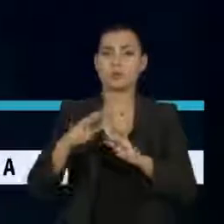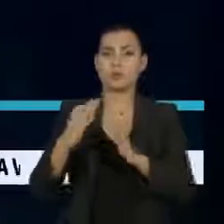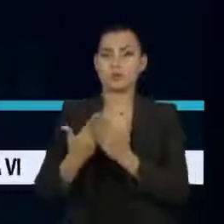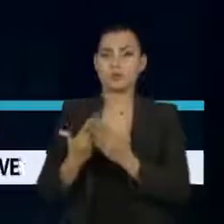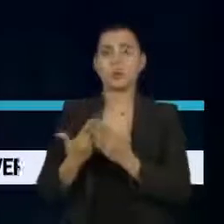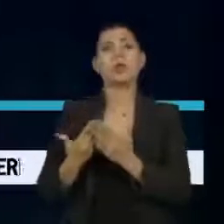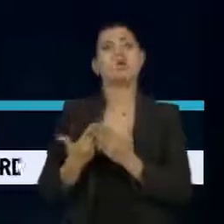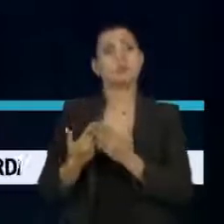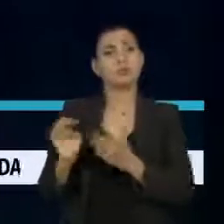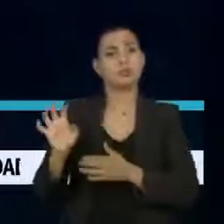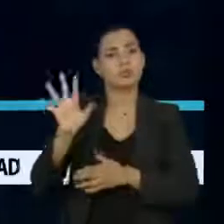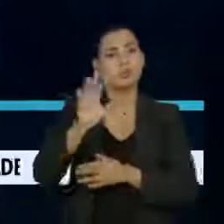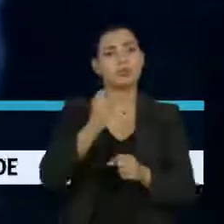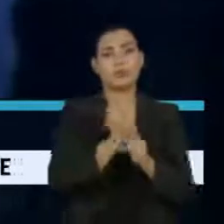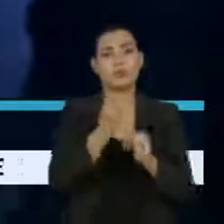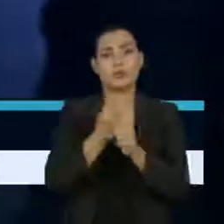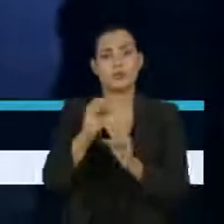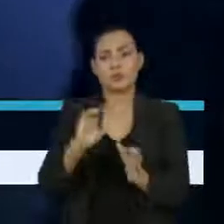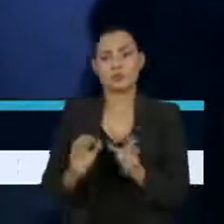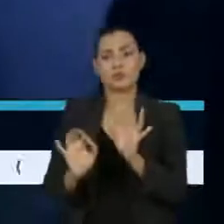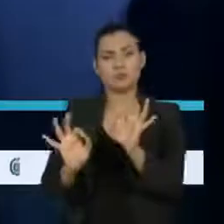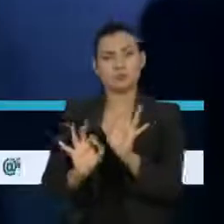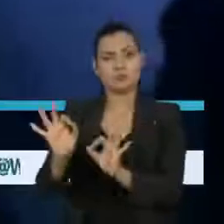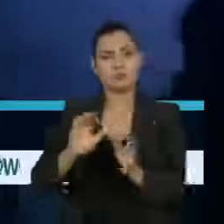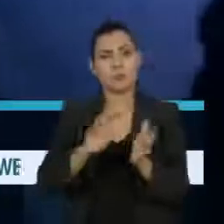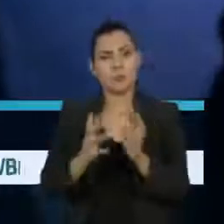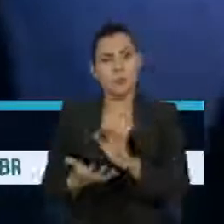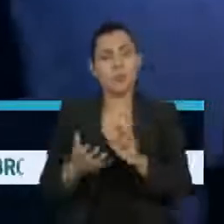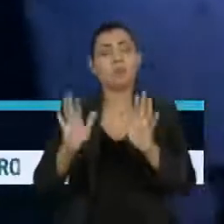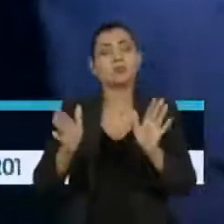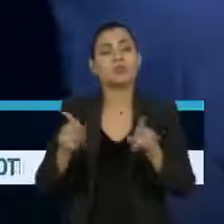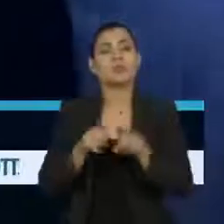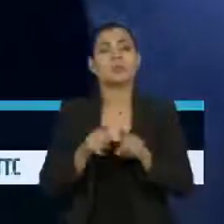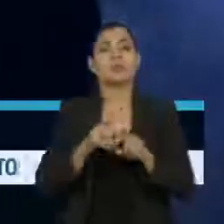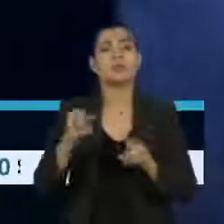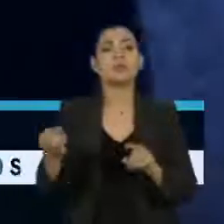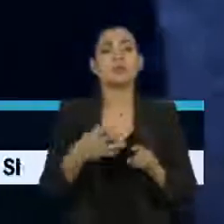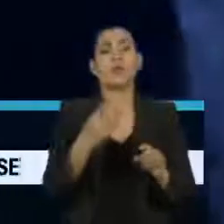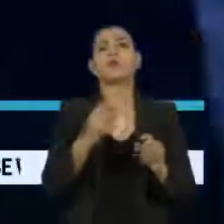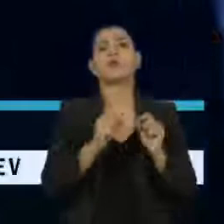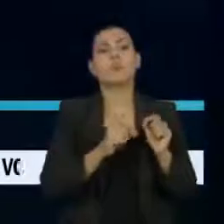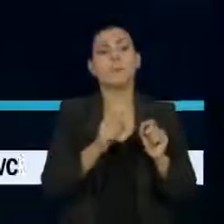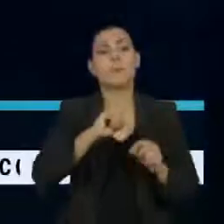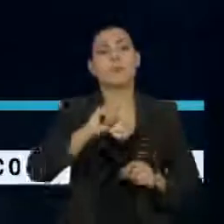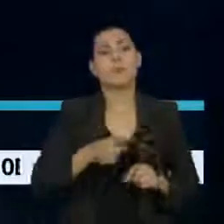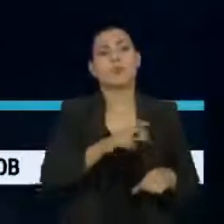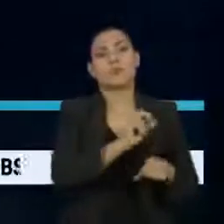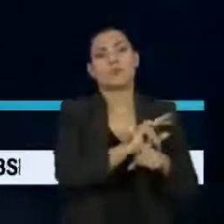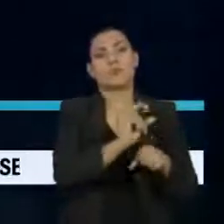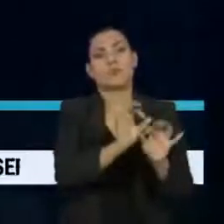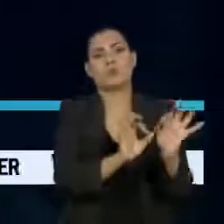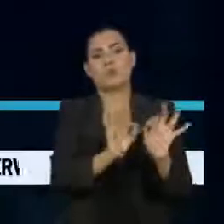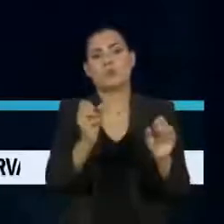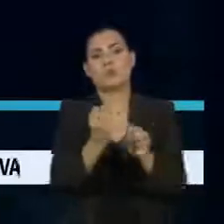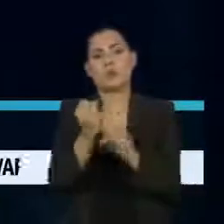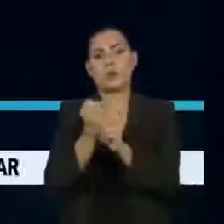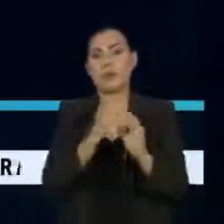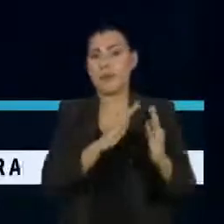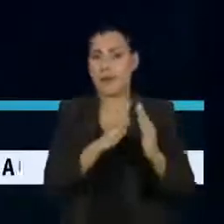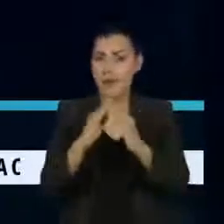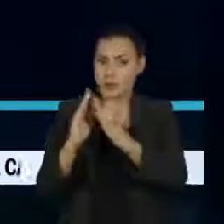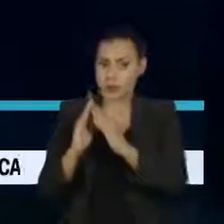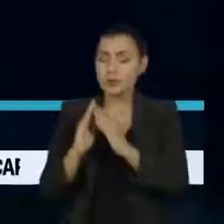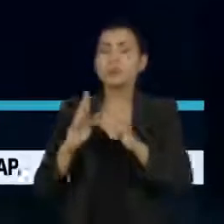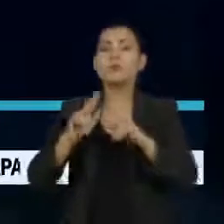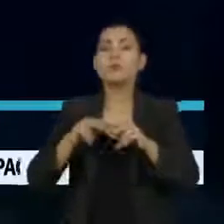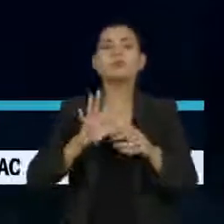estaduais estão sendo reformadas e está em andamento a regularização fundiária de 1000 residências. Ressaltou também que o